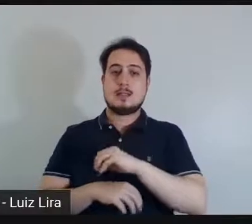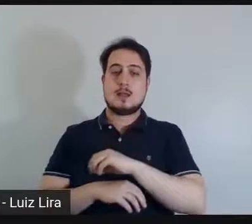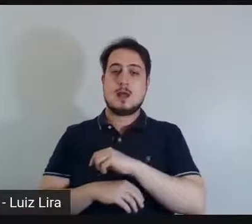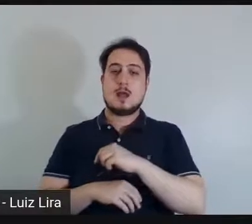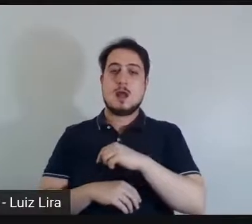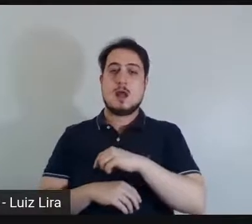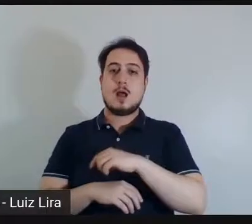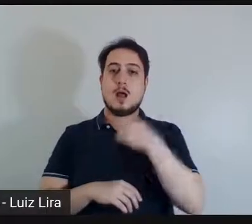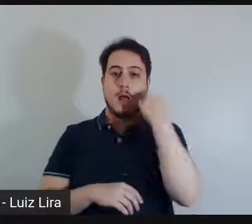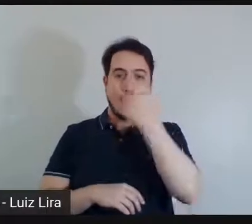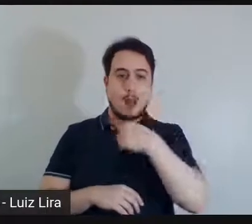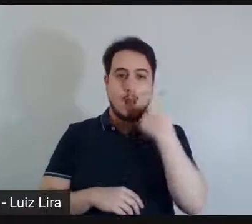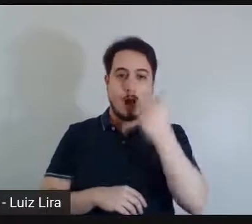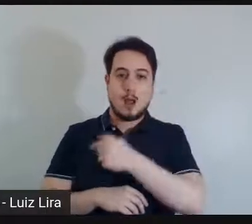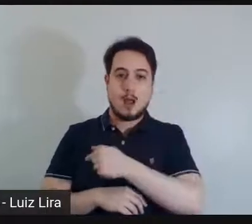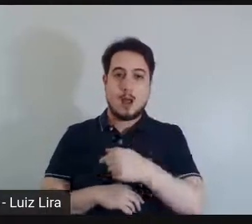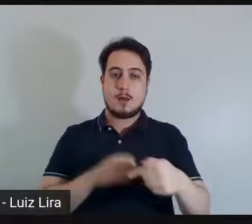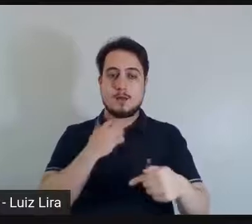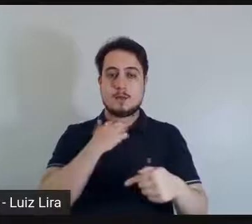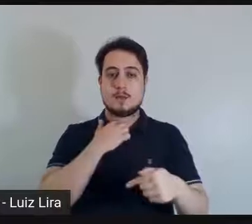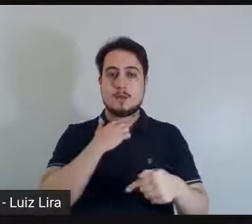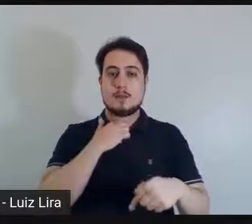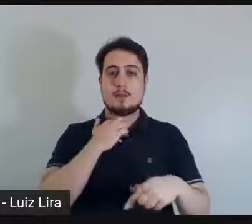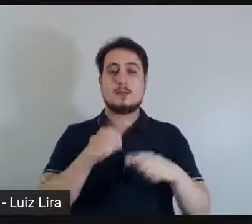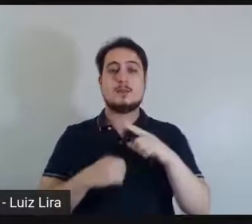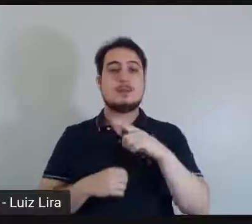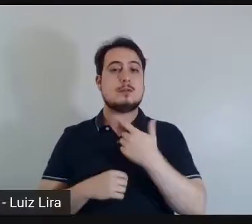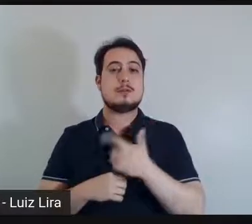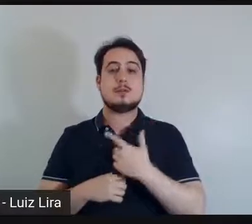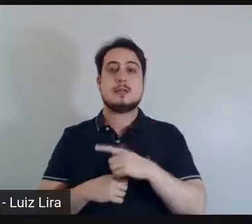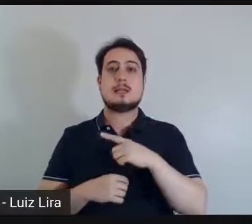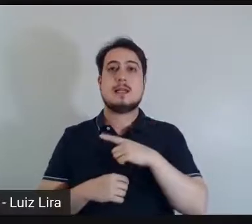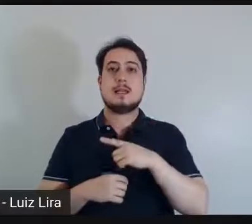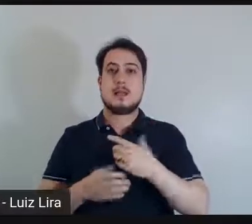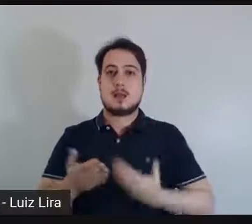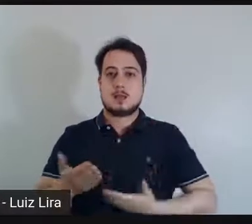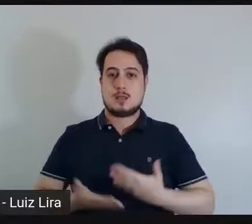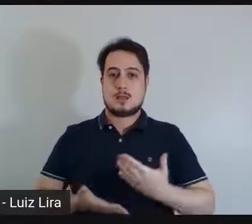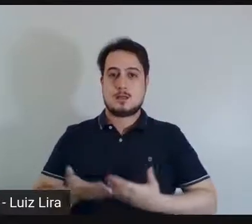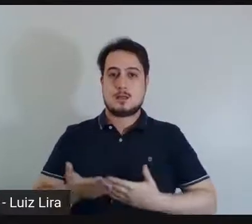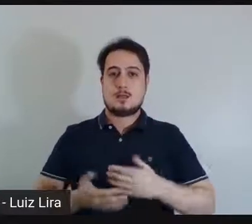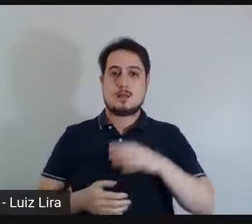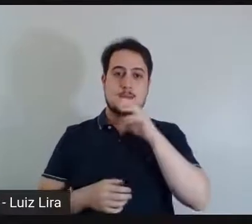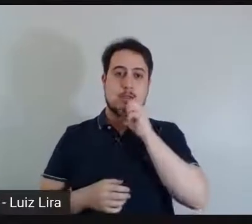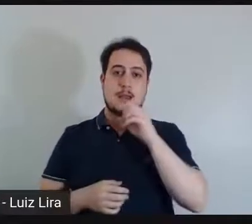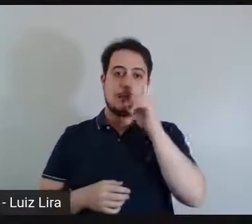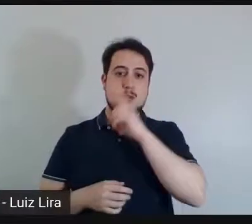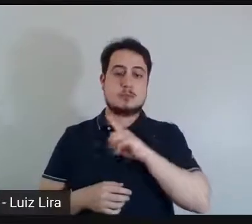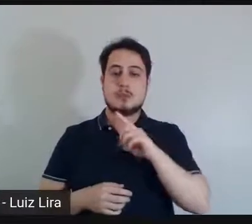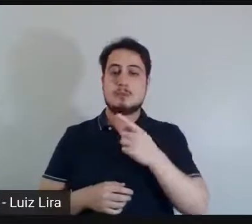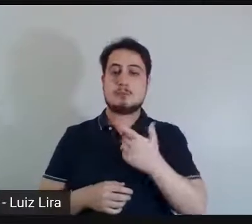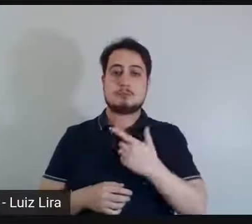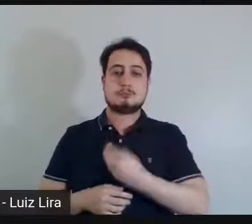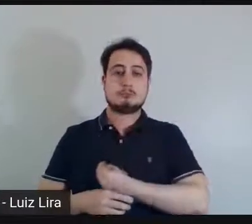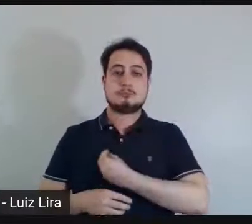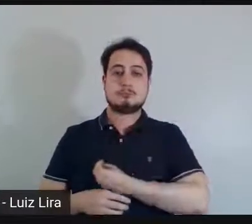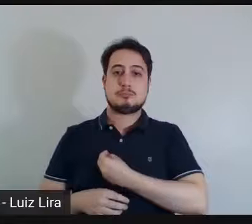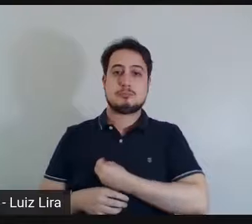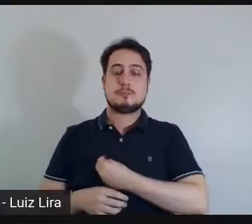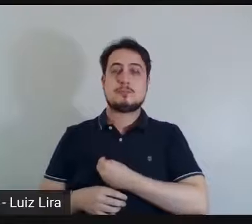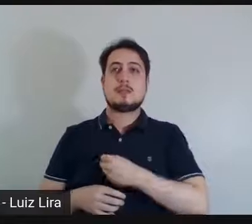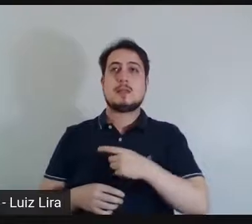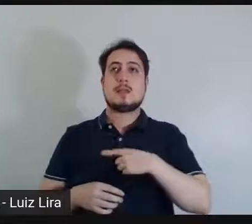aí eu reduzo, eu não tenho tanto terceirizado no final de semana, onde o órgão não funciona, fazer uma mescla